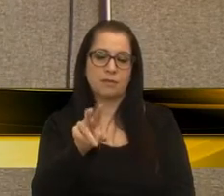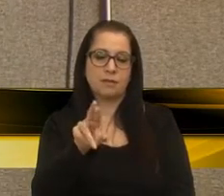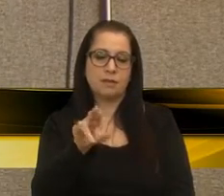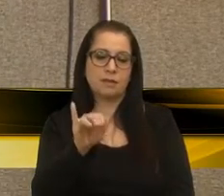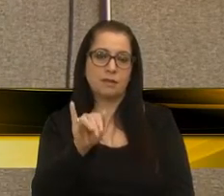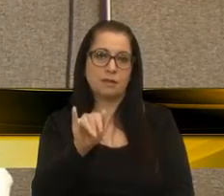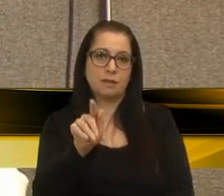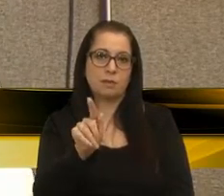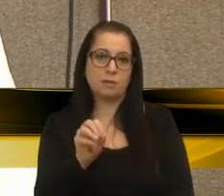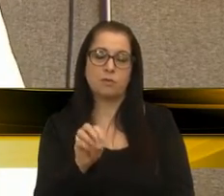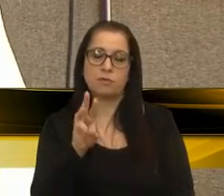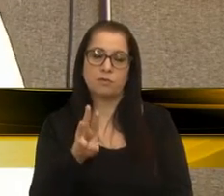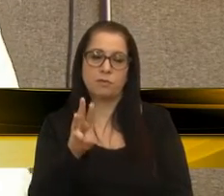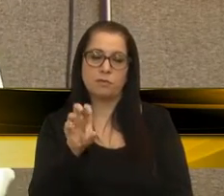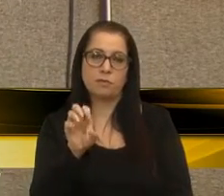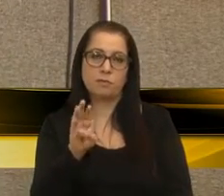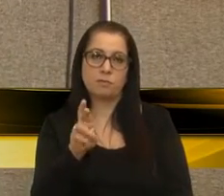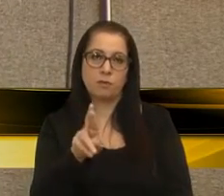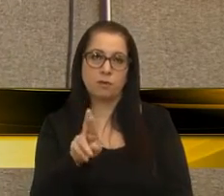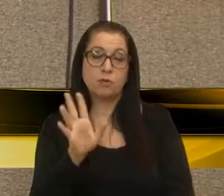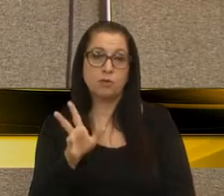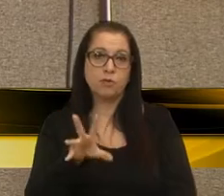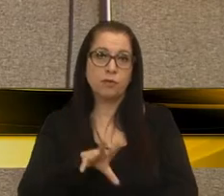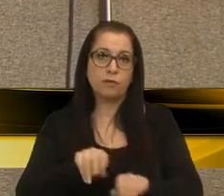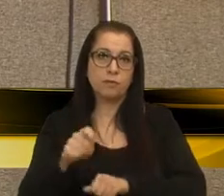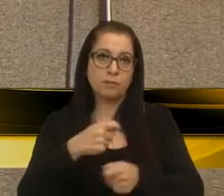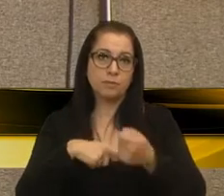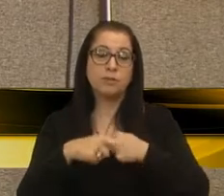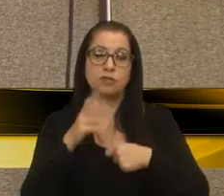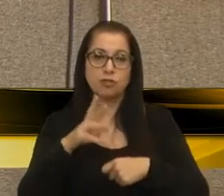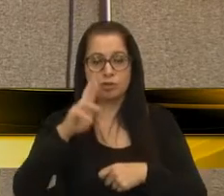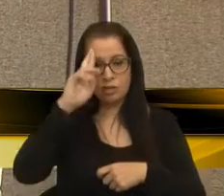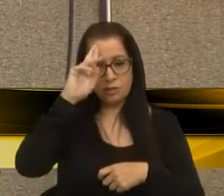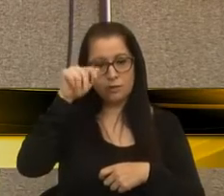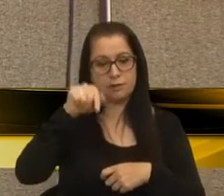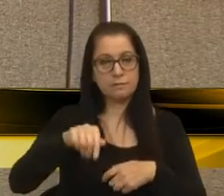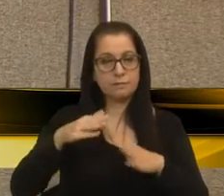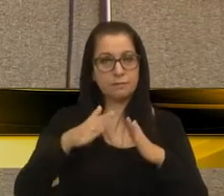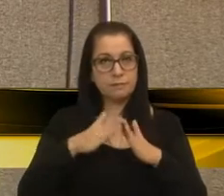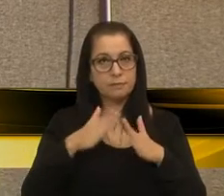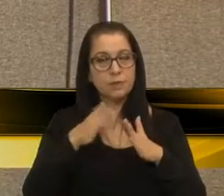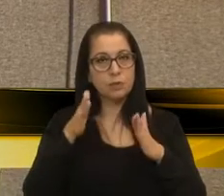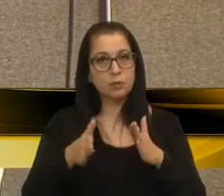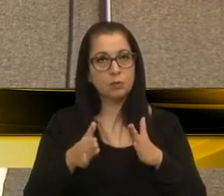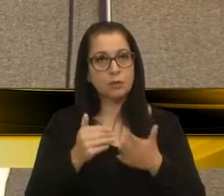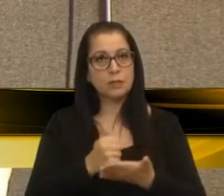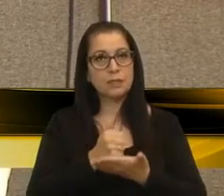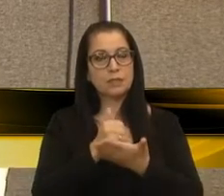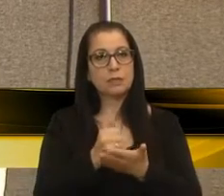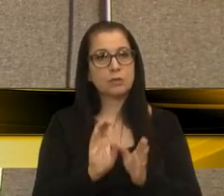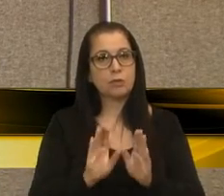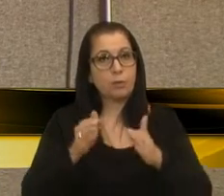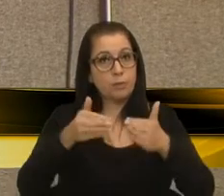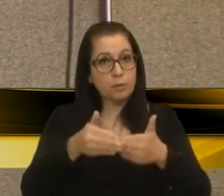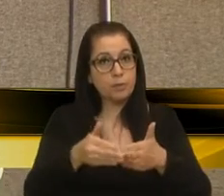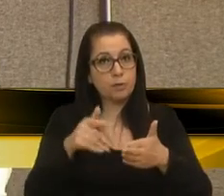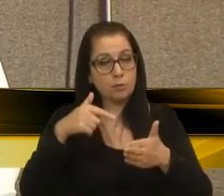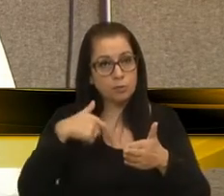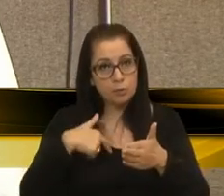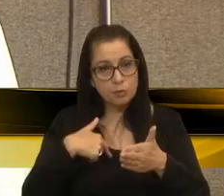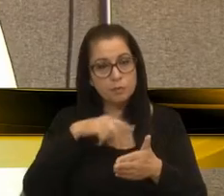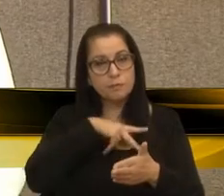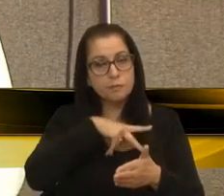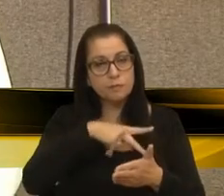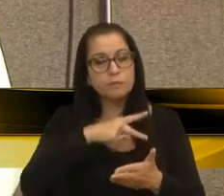foi, hoje formado em administração, já foi diretor dessa casa e hoje assessora a comissão a qual esse vereador